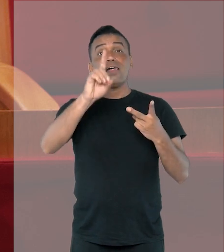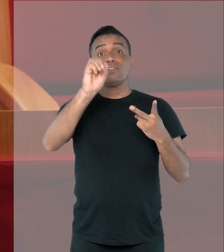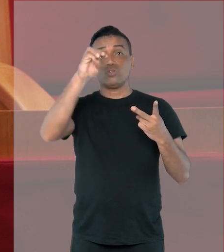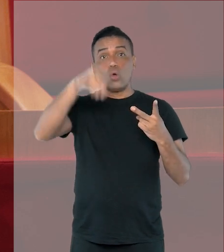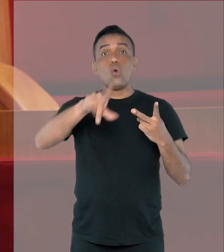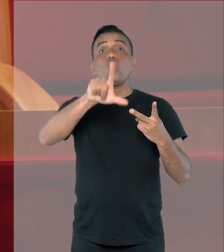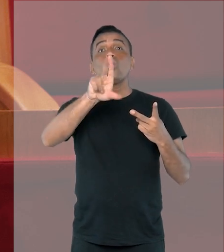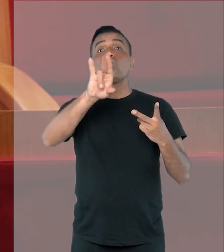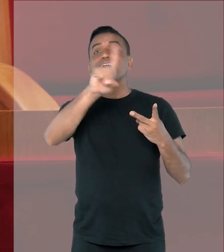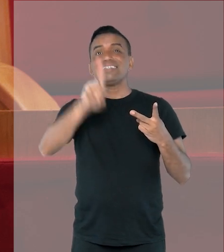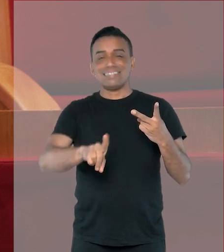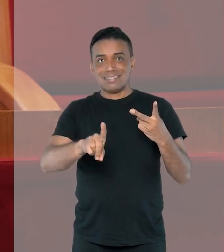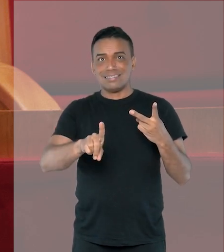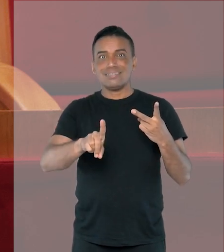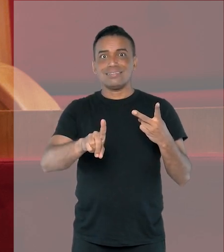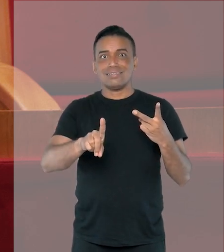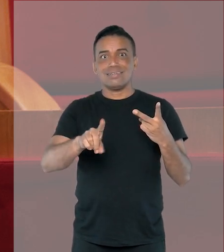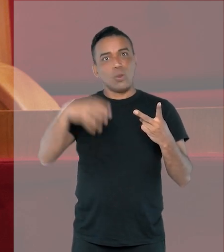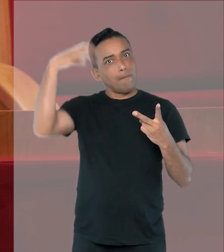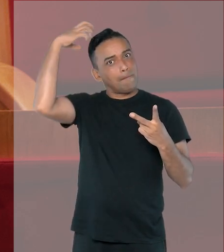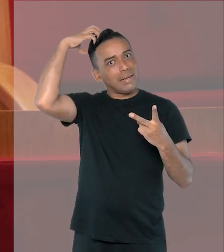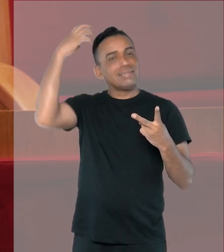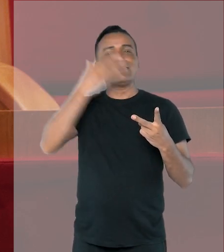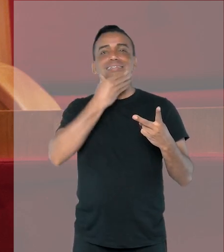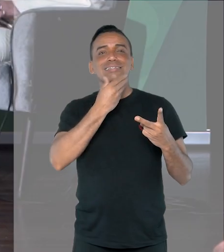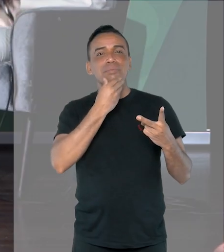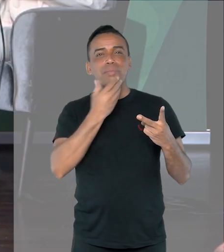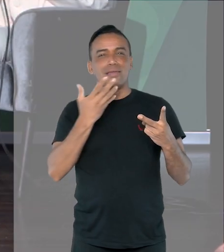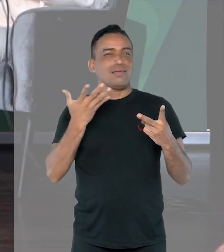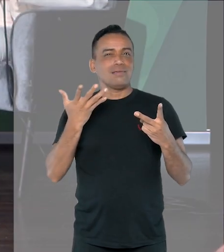esse cognome depois. É o Dom Pedro Henrique?